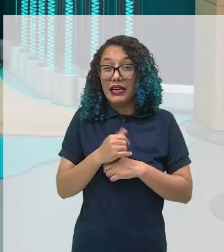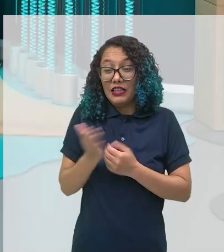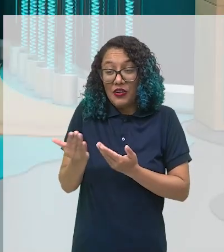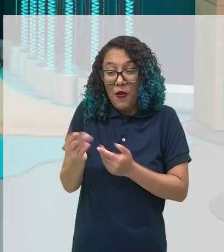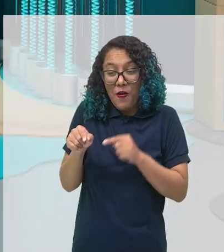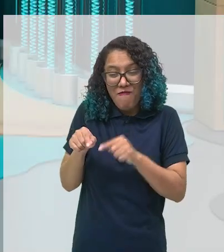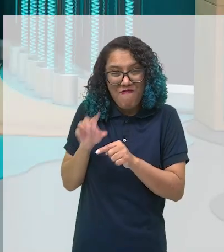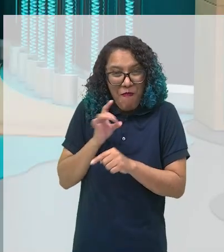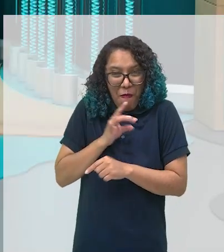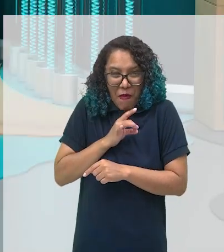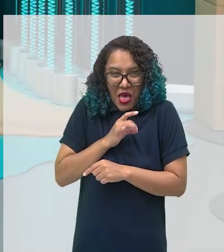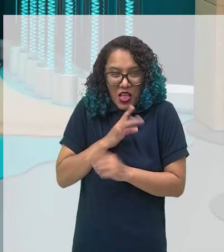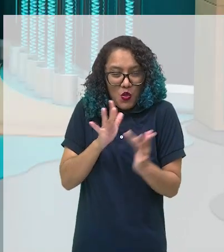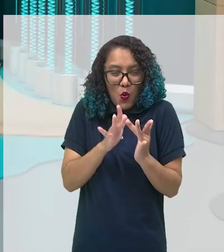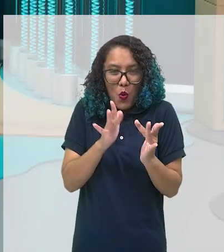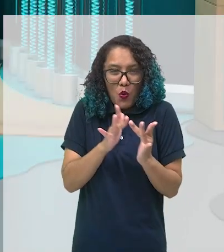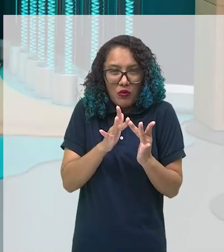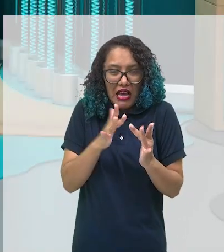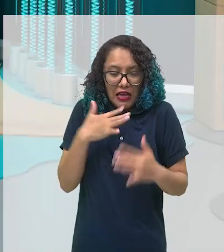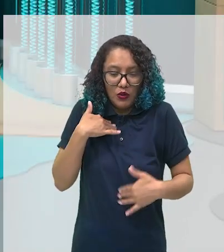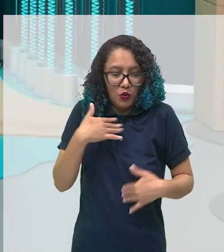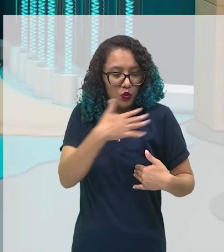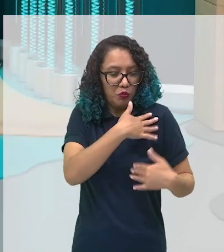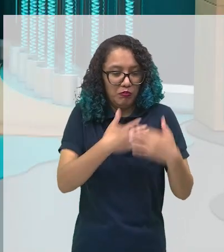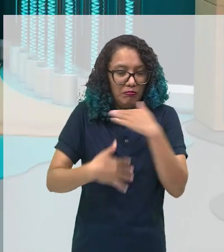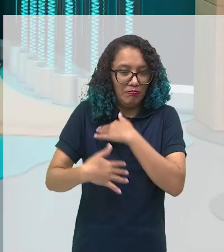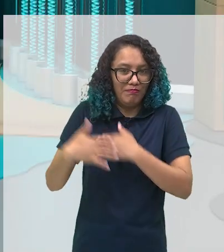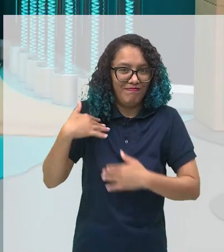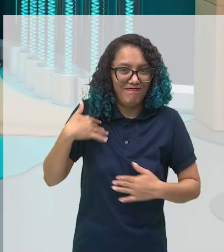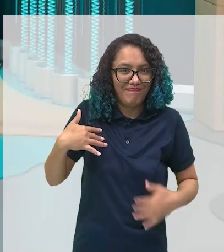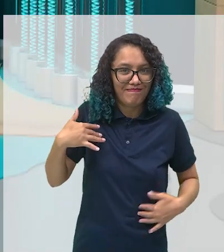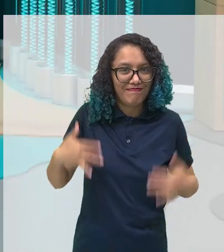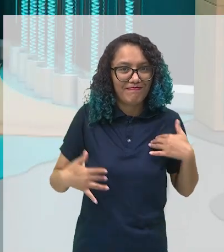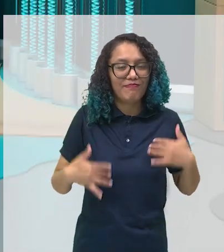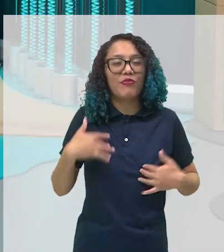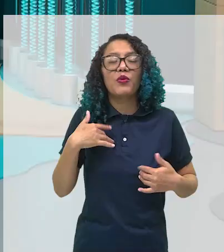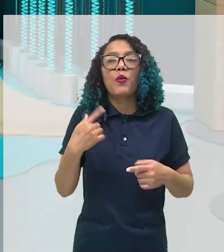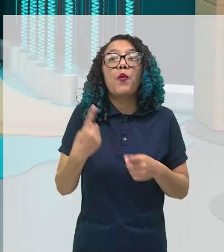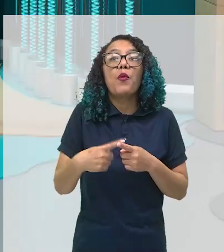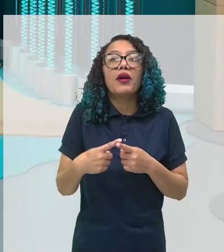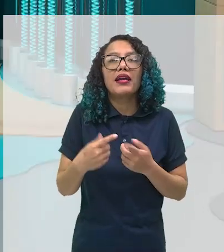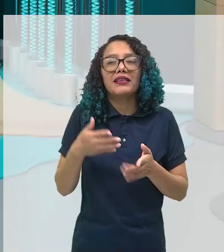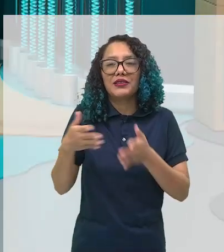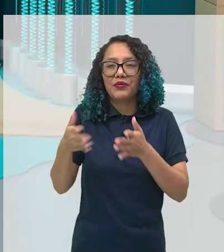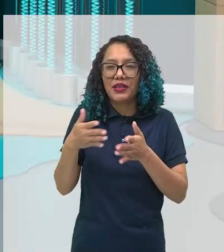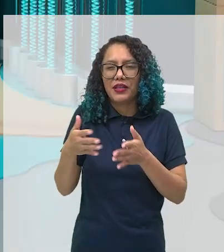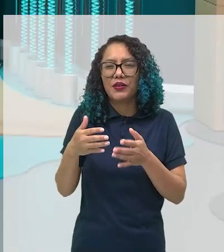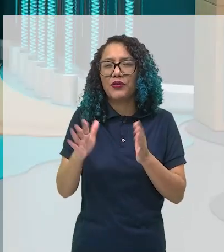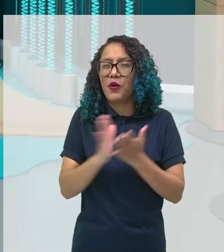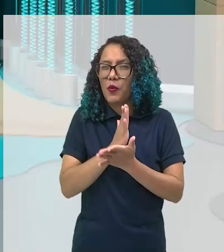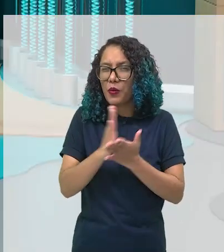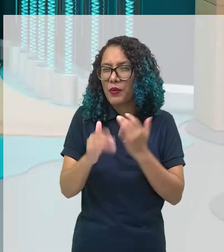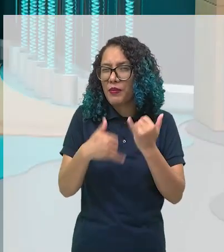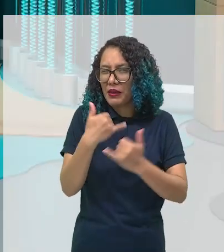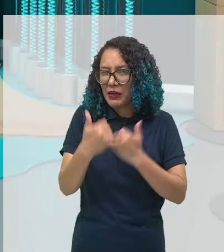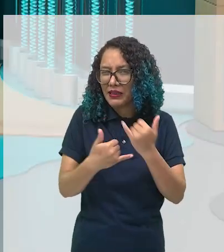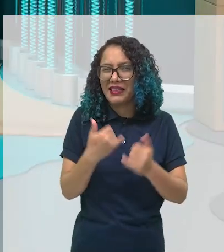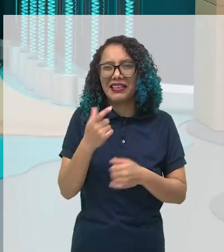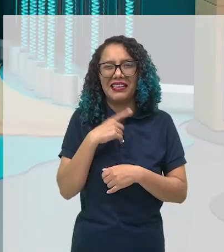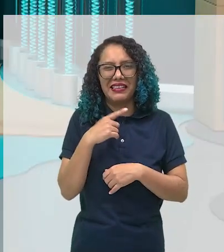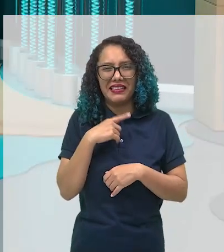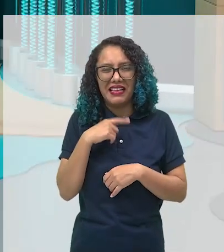físico. É adolescente. Porque tem tudo nessa fase aí, tem todas aquelas brincadeiras, o